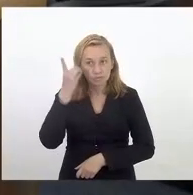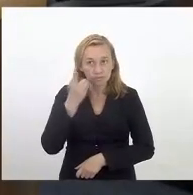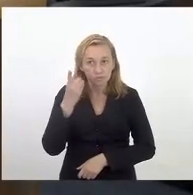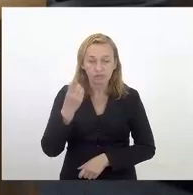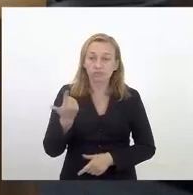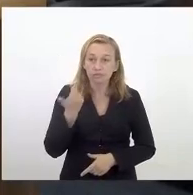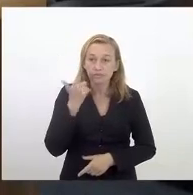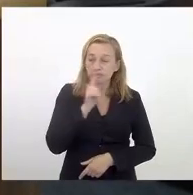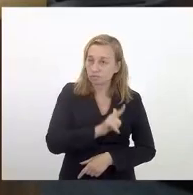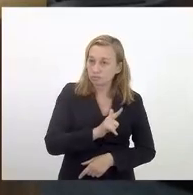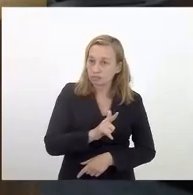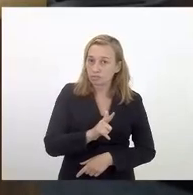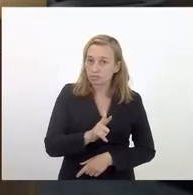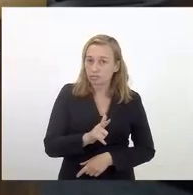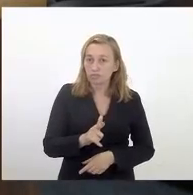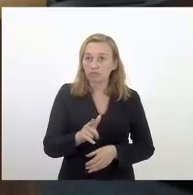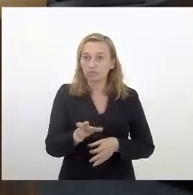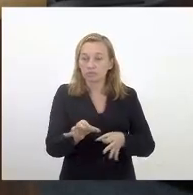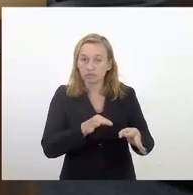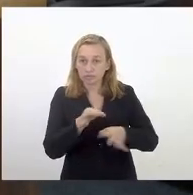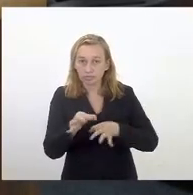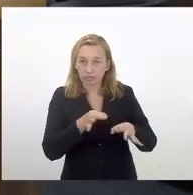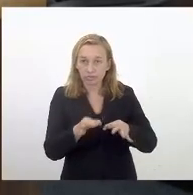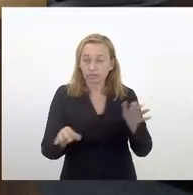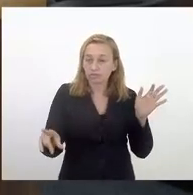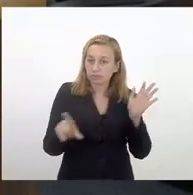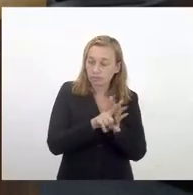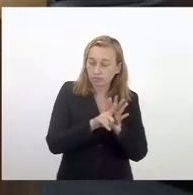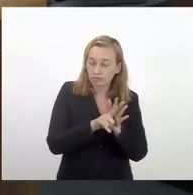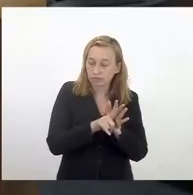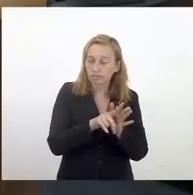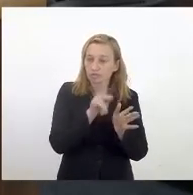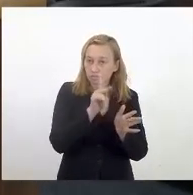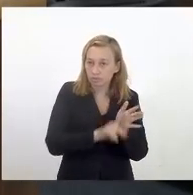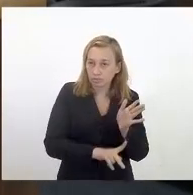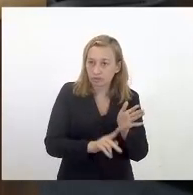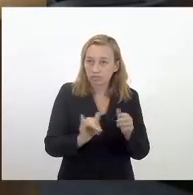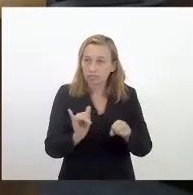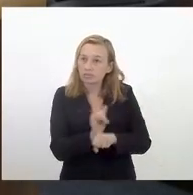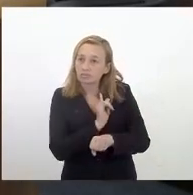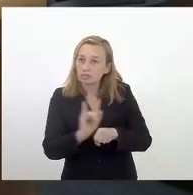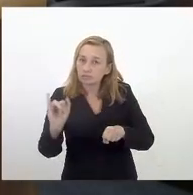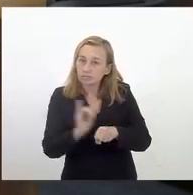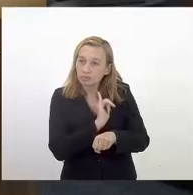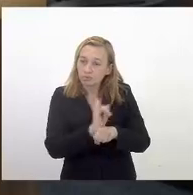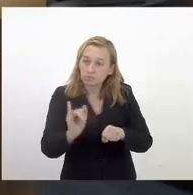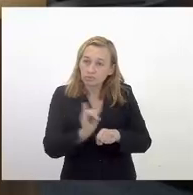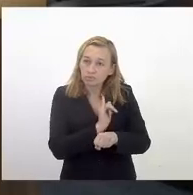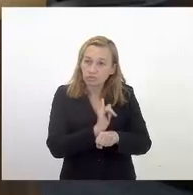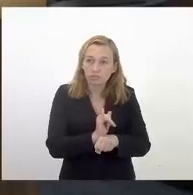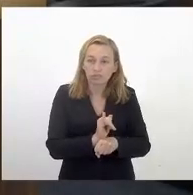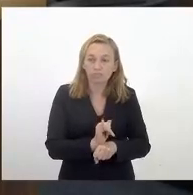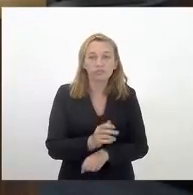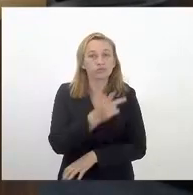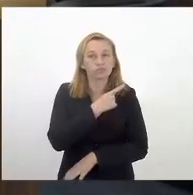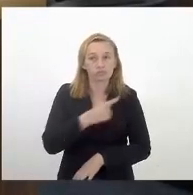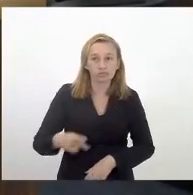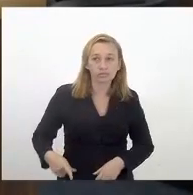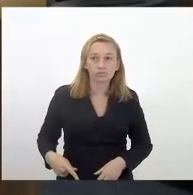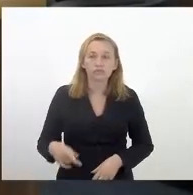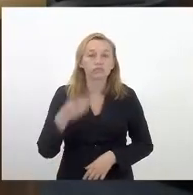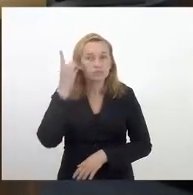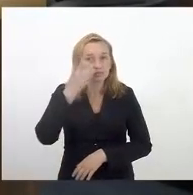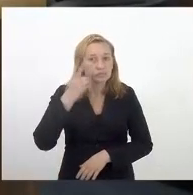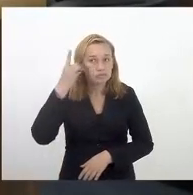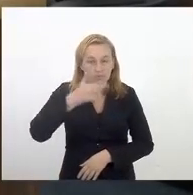conseguido estabelecer um projeto de lei ter conseguido fazer uma estratégia aqui capitaneado pelo presidente pelo